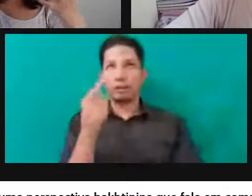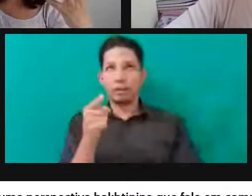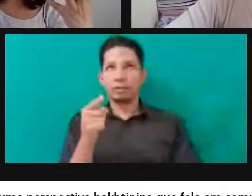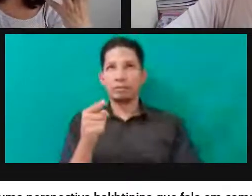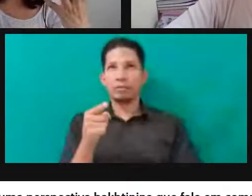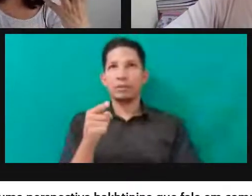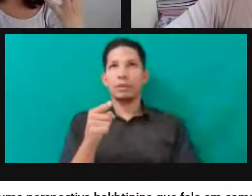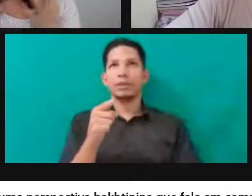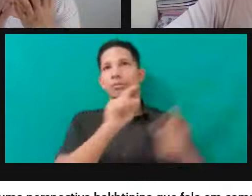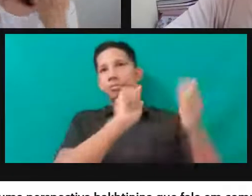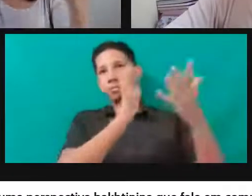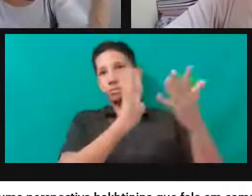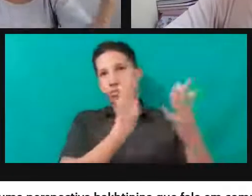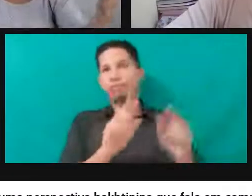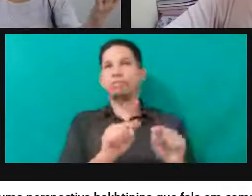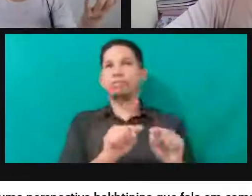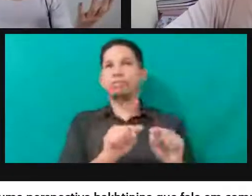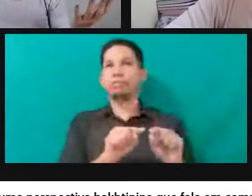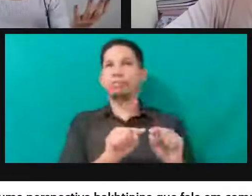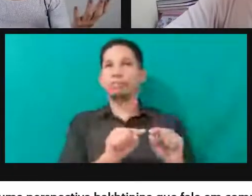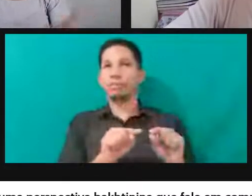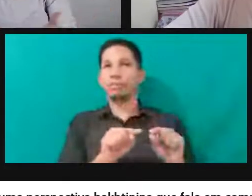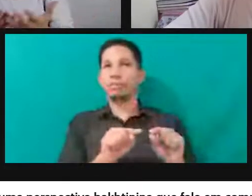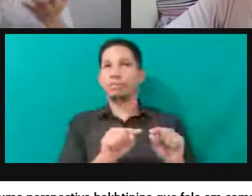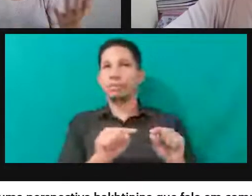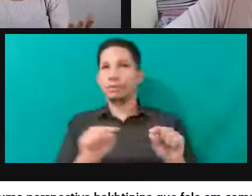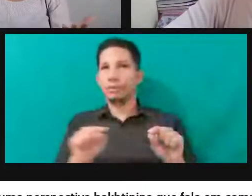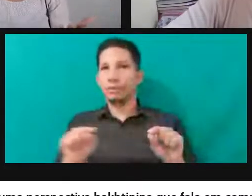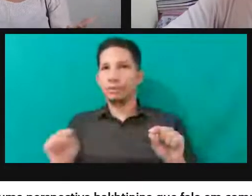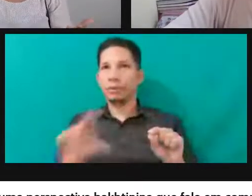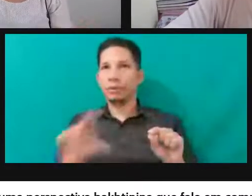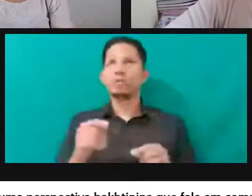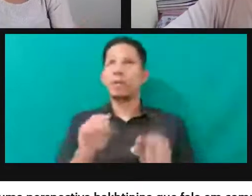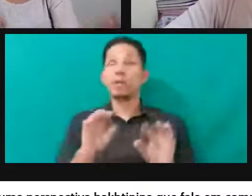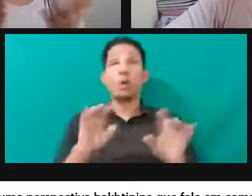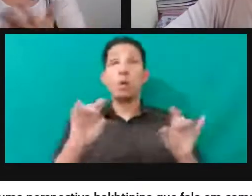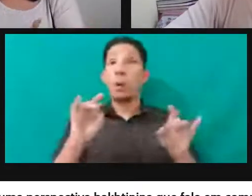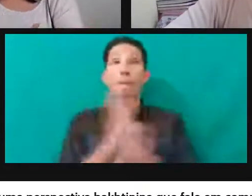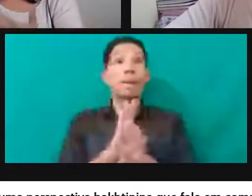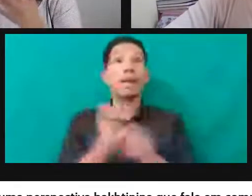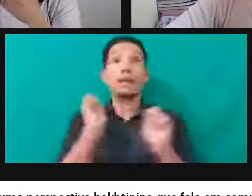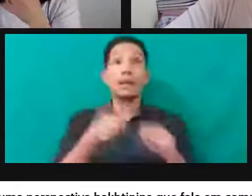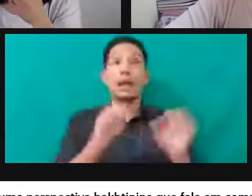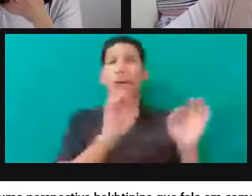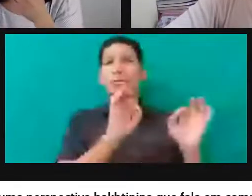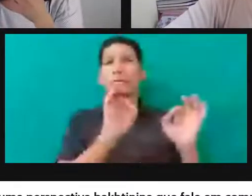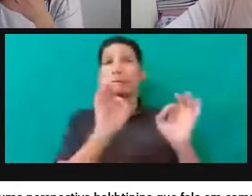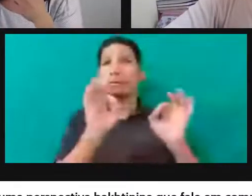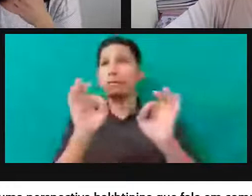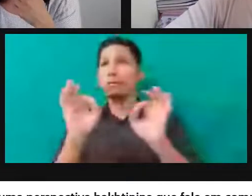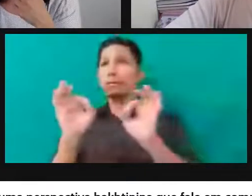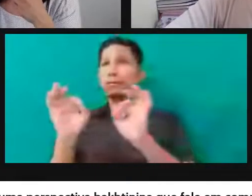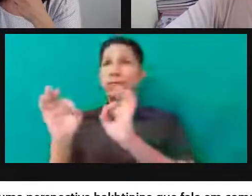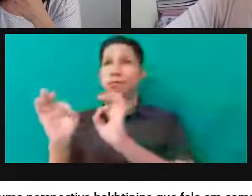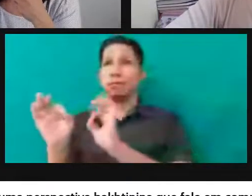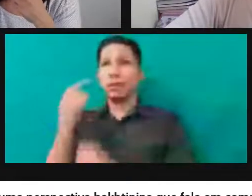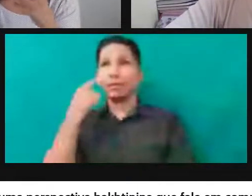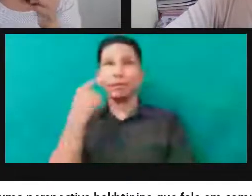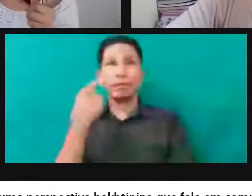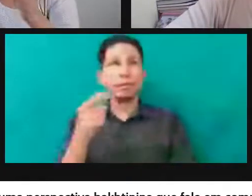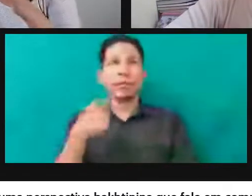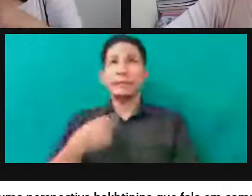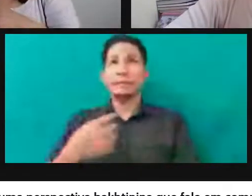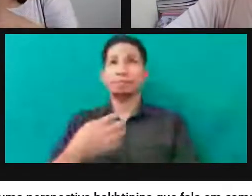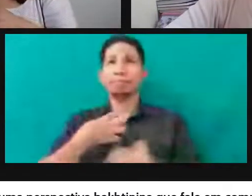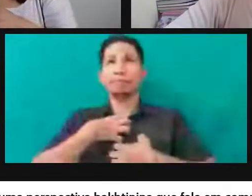olha a possibilidade de olhar o texto como um todo, o produto como um todo. Eu fui assistir a aula e eu fiquei muito incomodada.